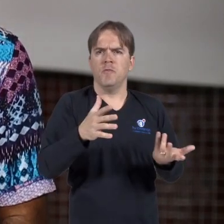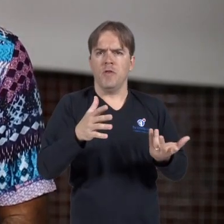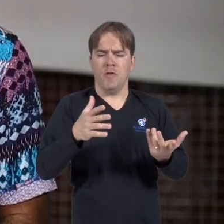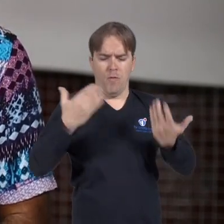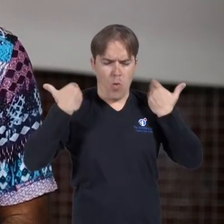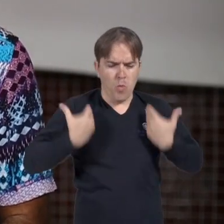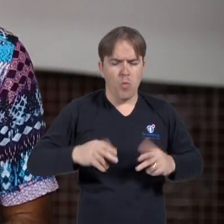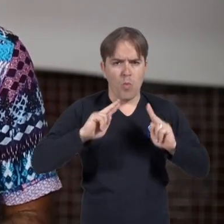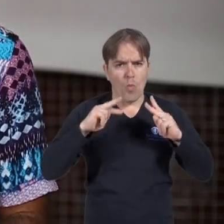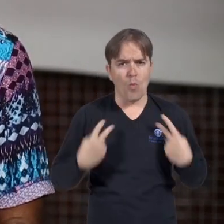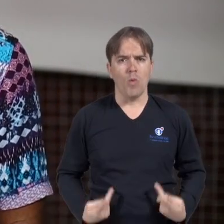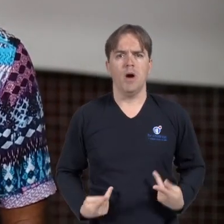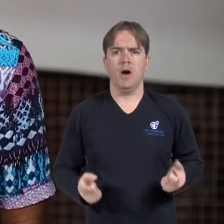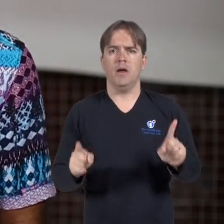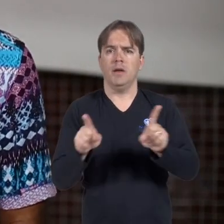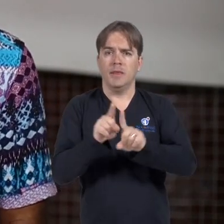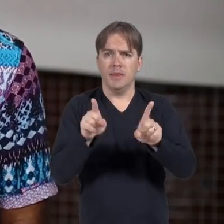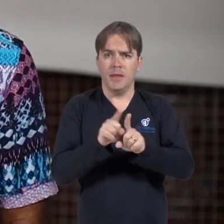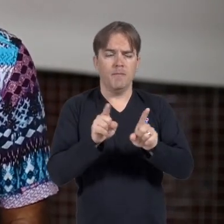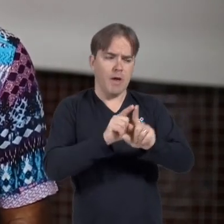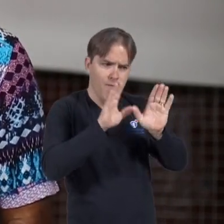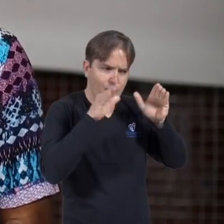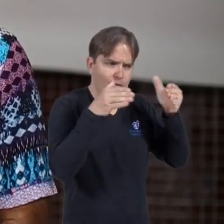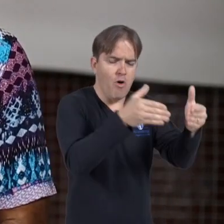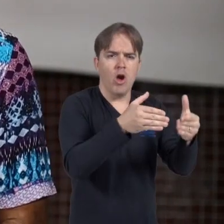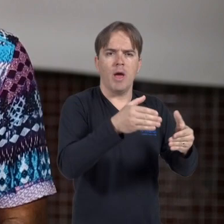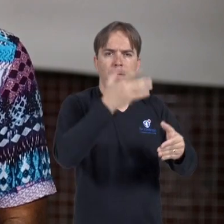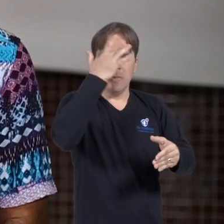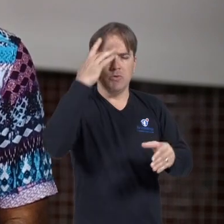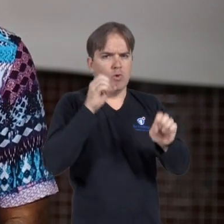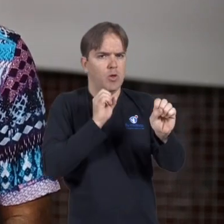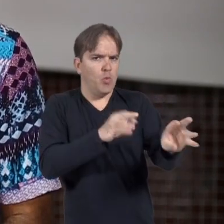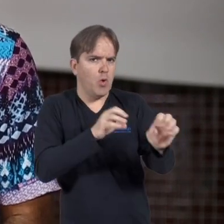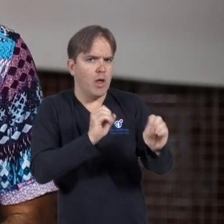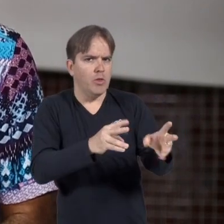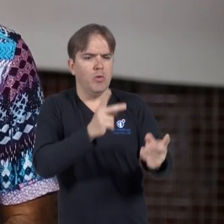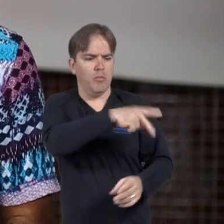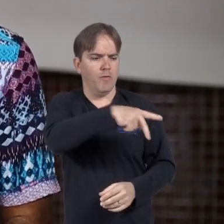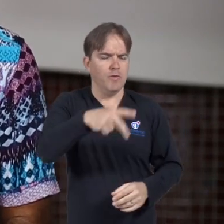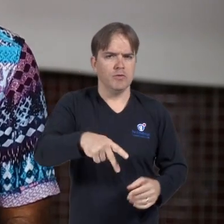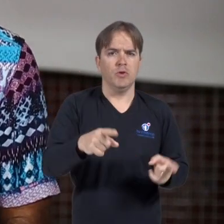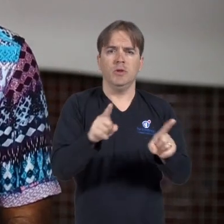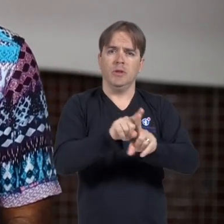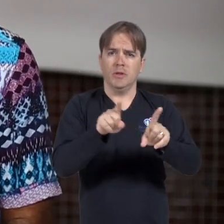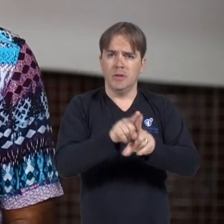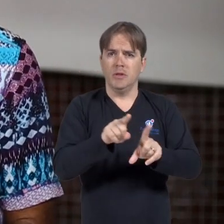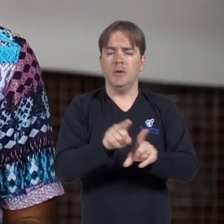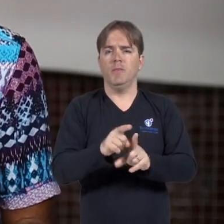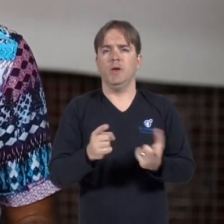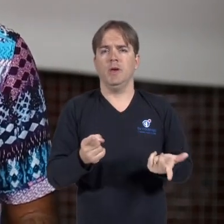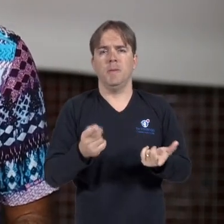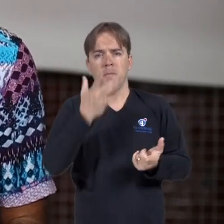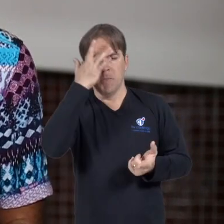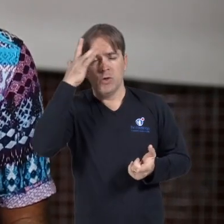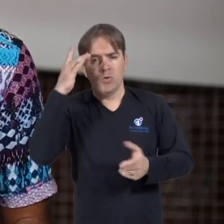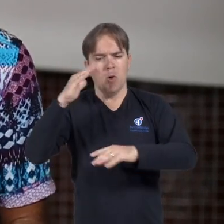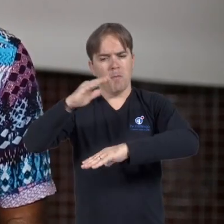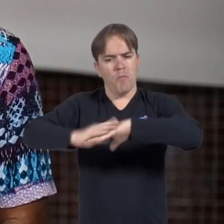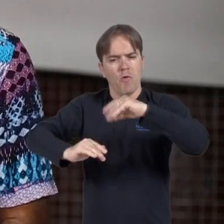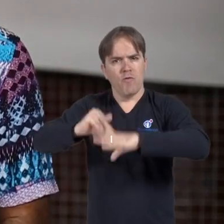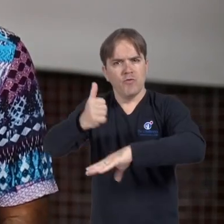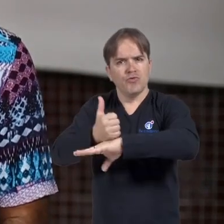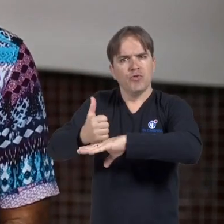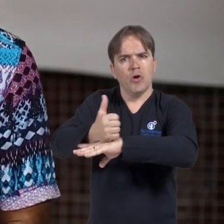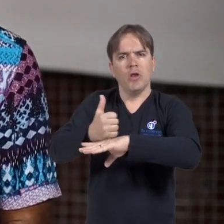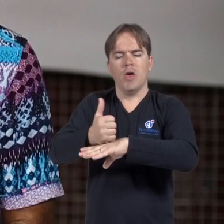né, voltados então para educadores, pessoas no campo da educação, como também aqueles profissionais que estão